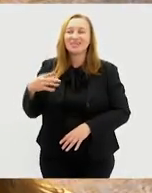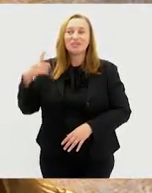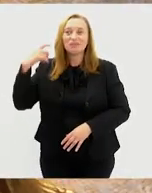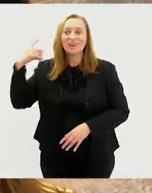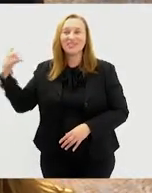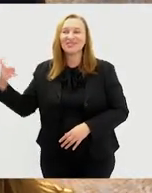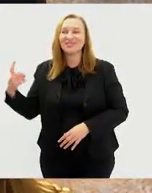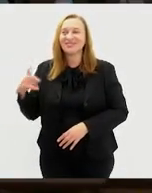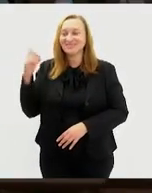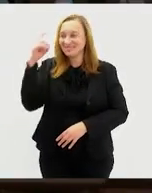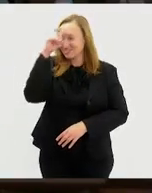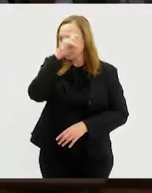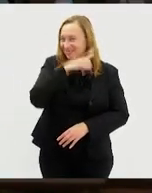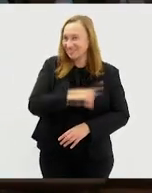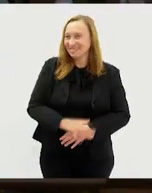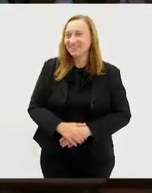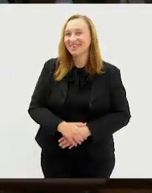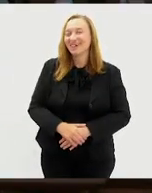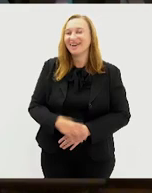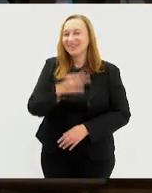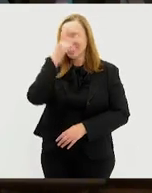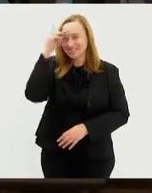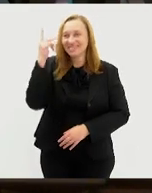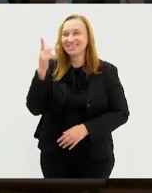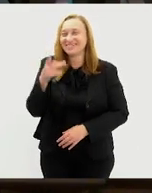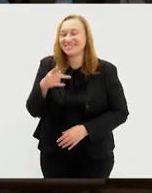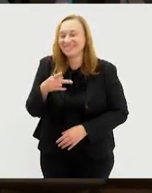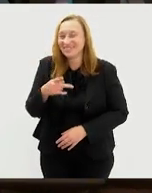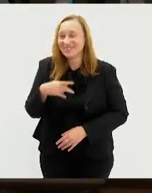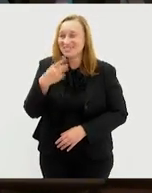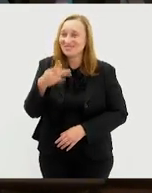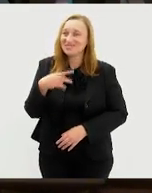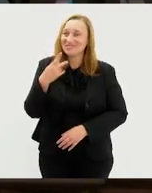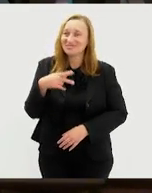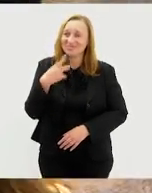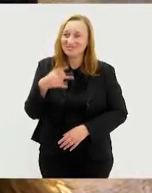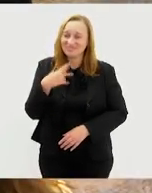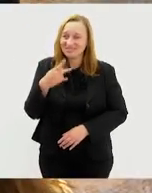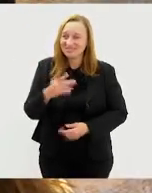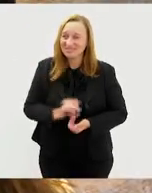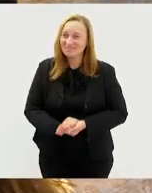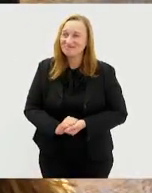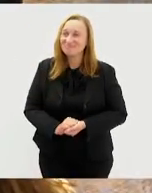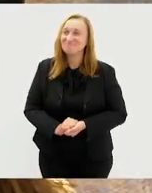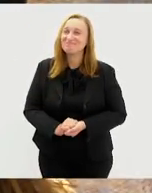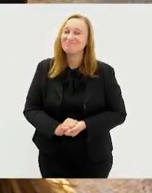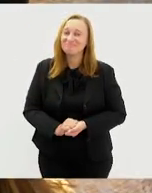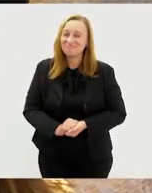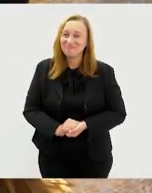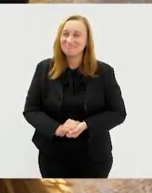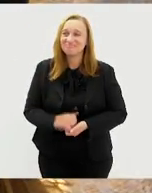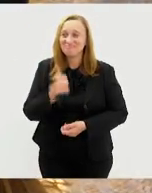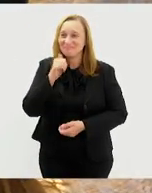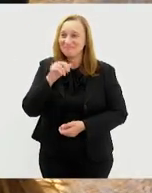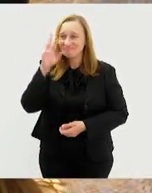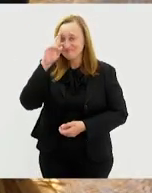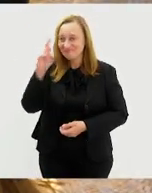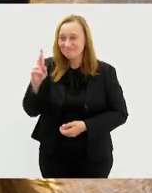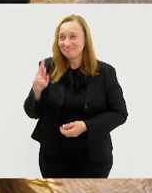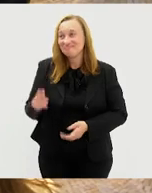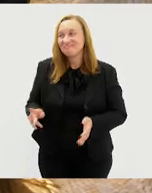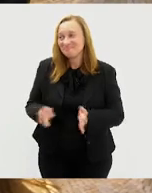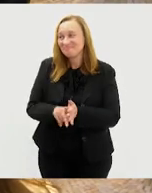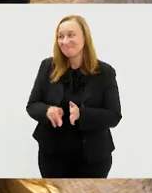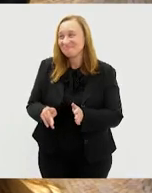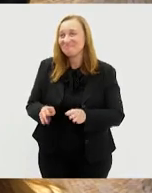e as pessoas conversam e acústica faz subir o som enfim e a senhora além A senhora inclusive é da mesa diretora